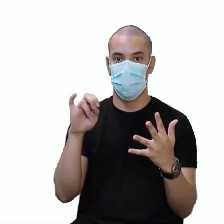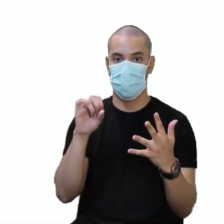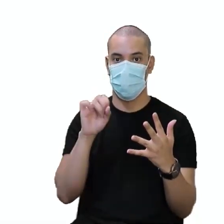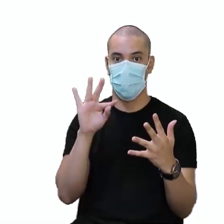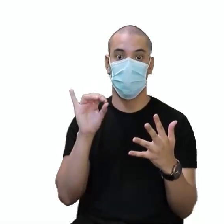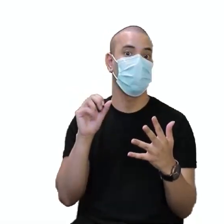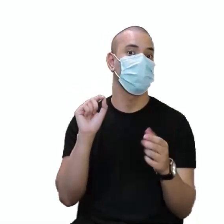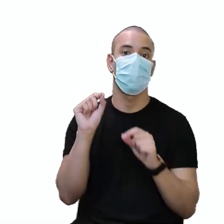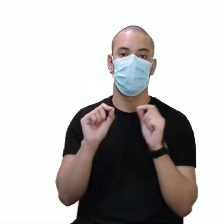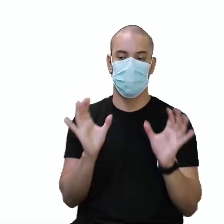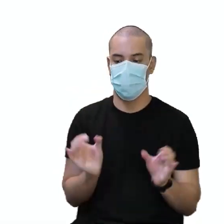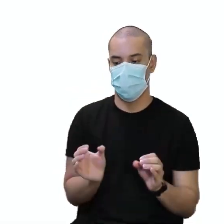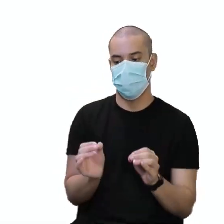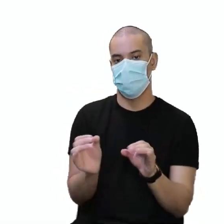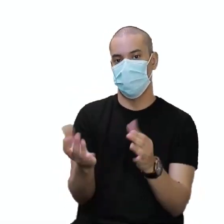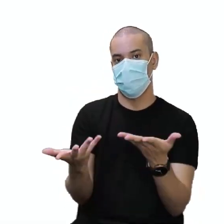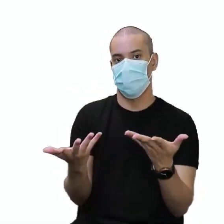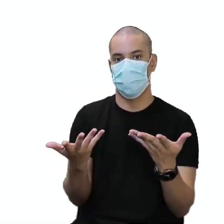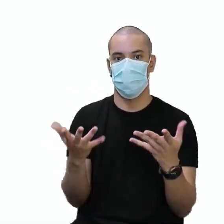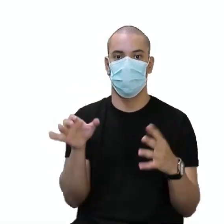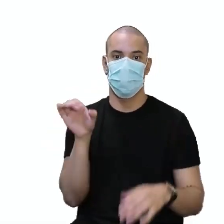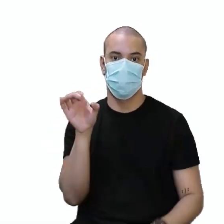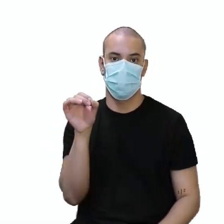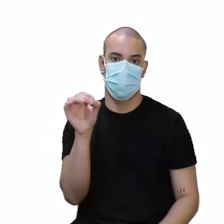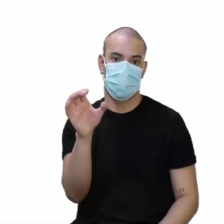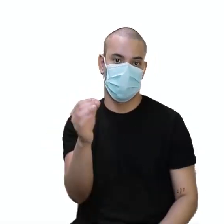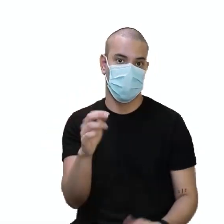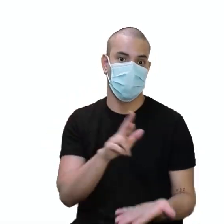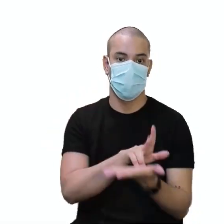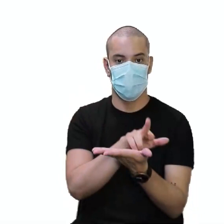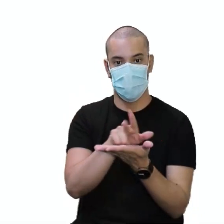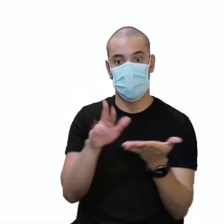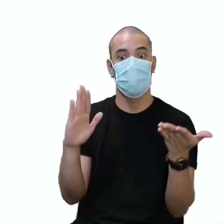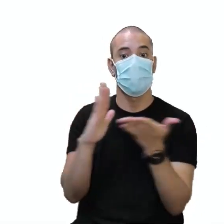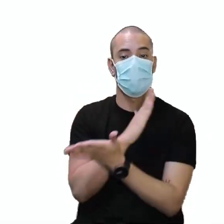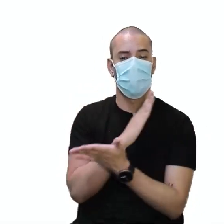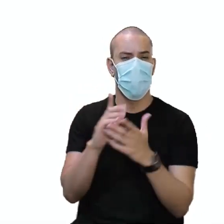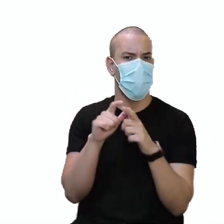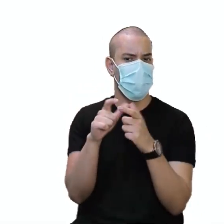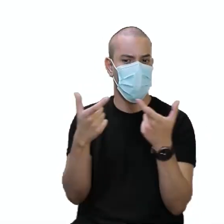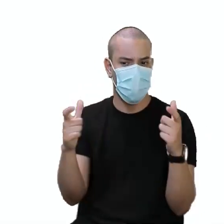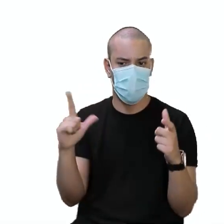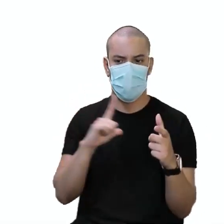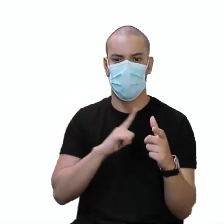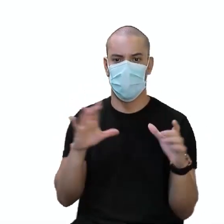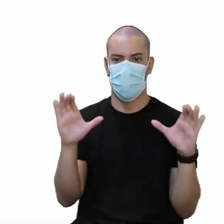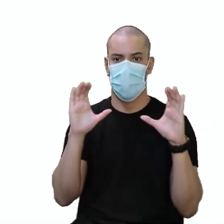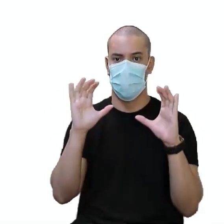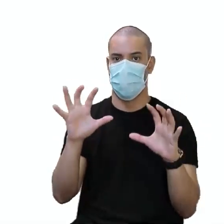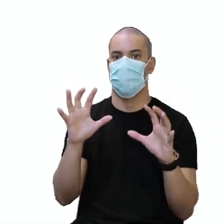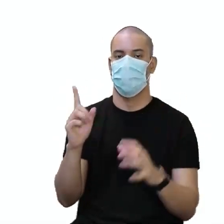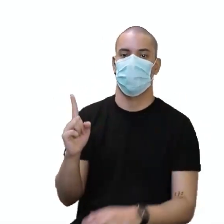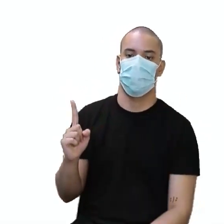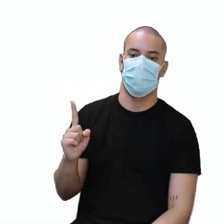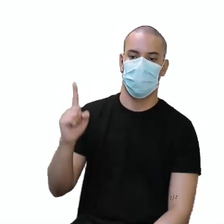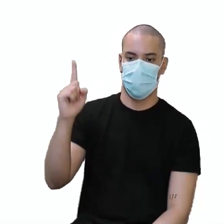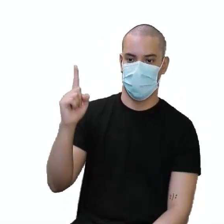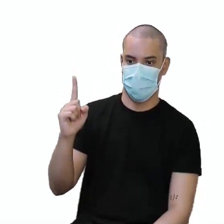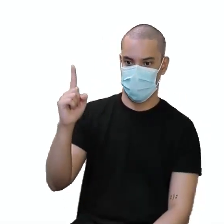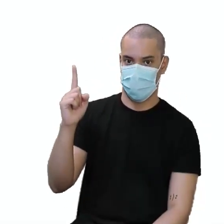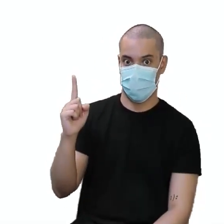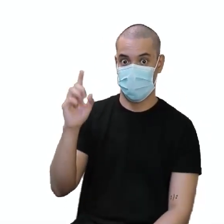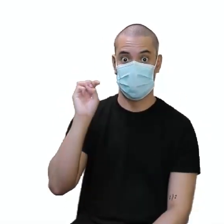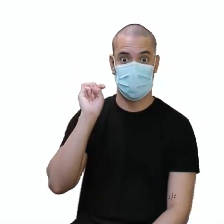fungos e as bactérias. Então, todas as cadeias alimentares, com algumas exceções, elas vão ter essas três partes, esses